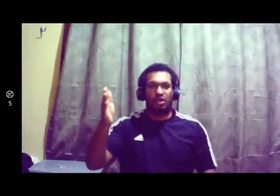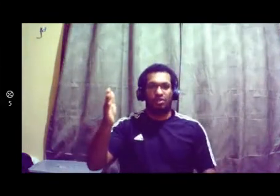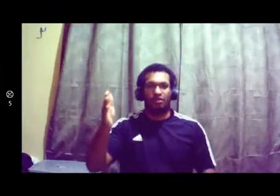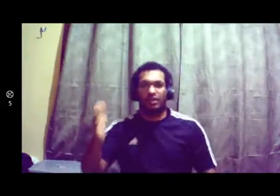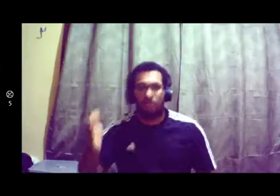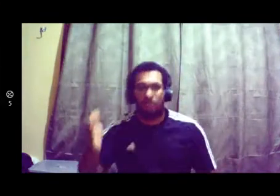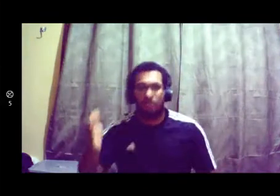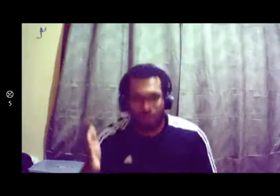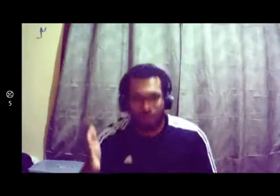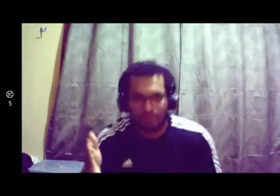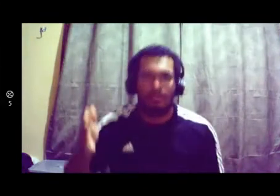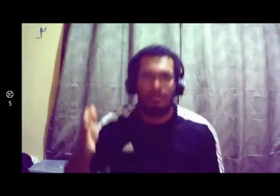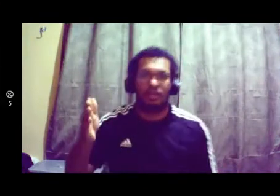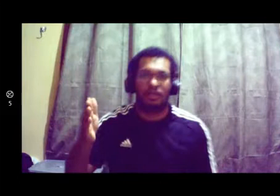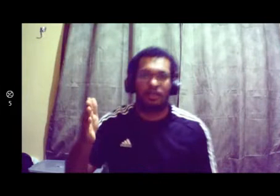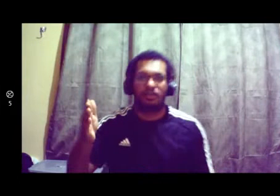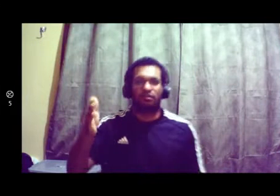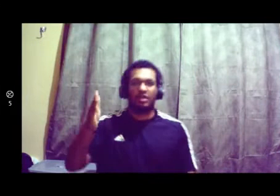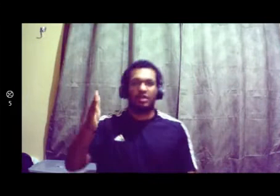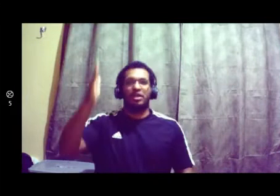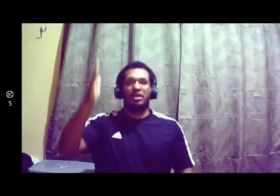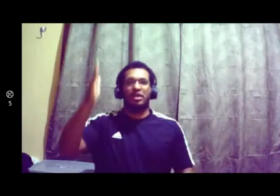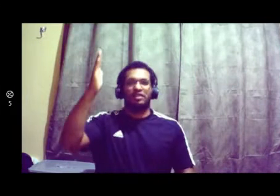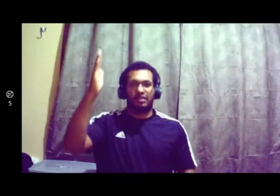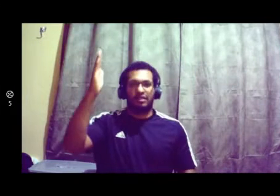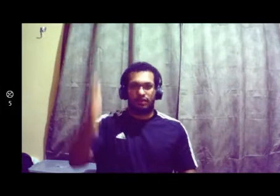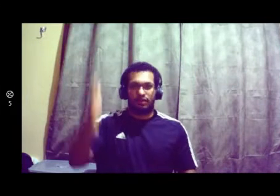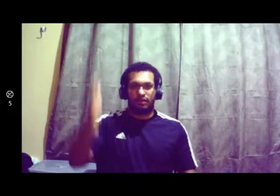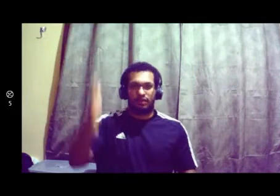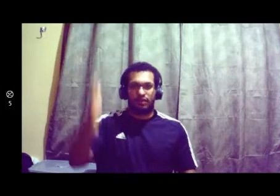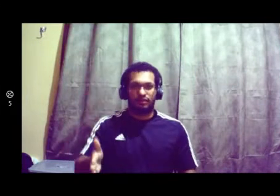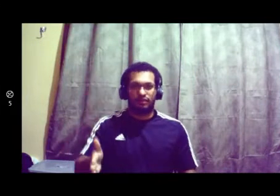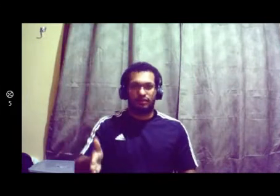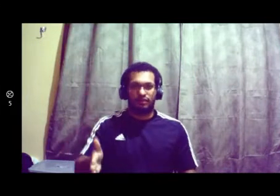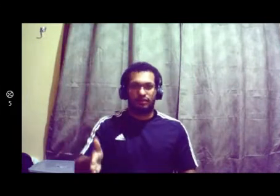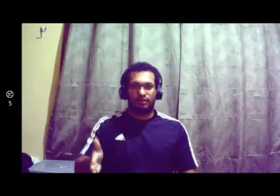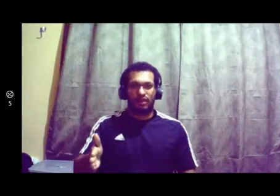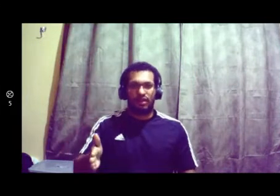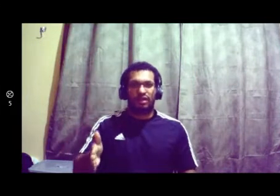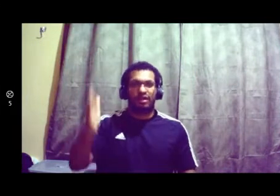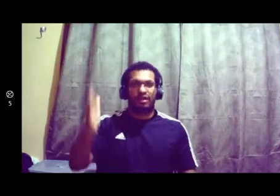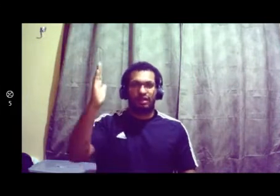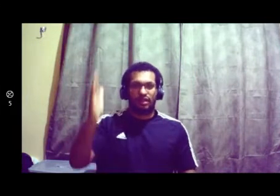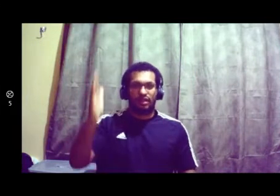Geralmente, ó, deixa eu ver, vai pegar bem aqui a filmagem. Você faz assim, ó.